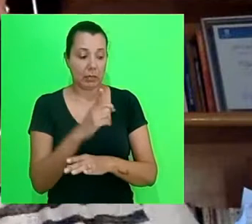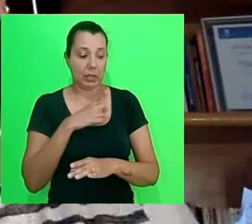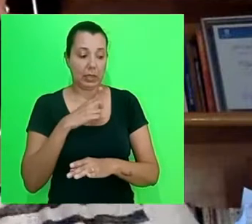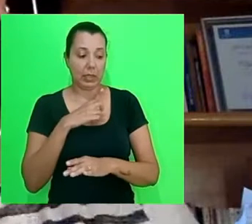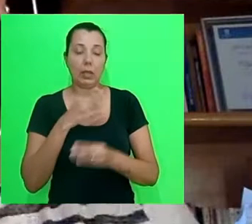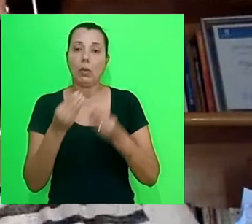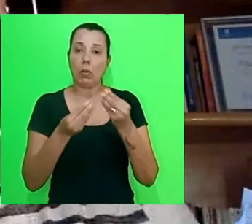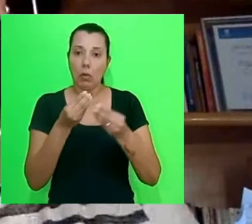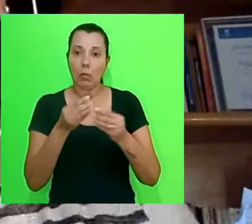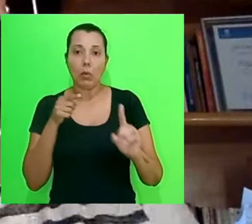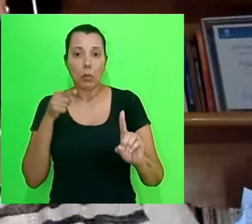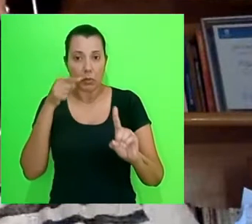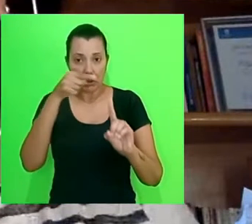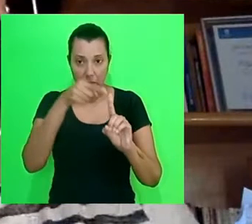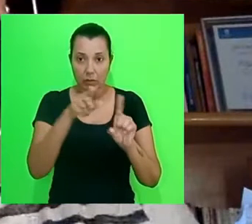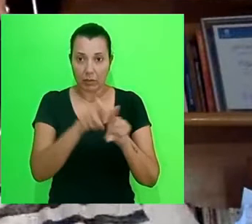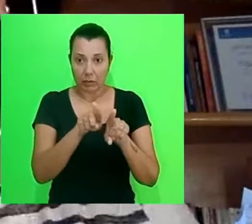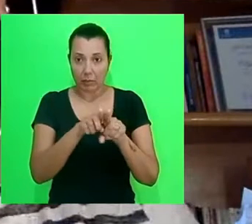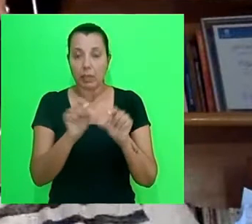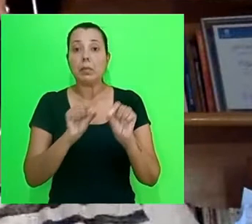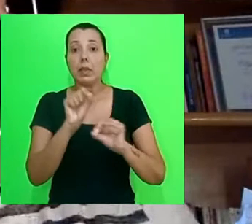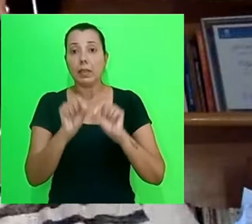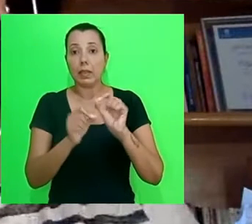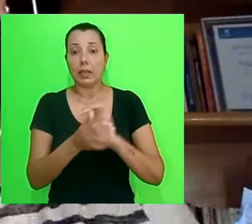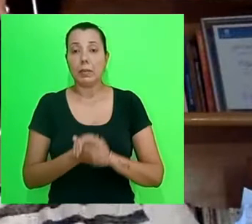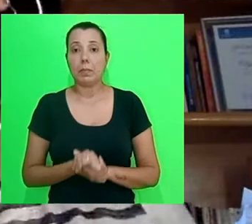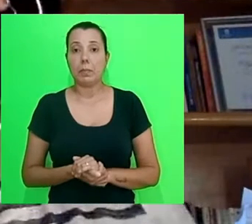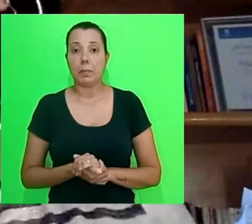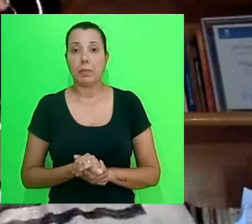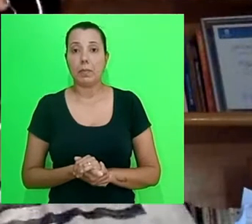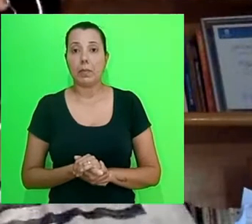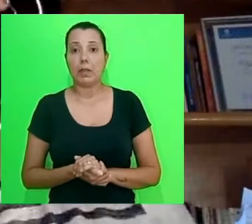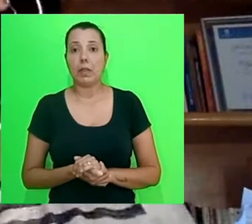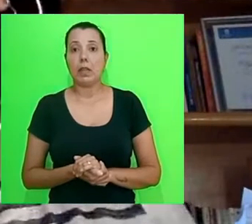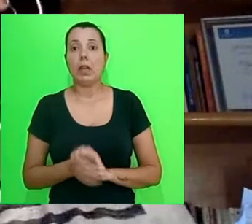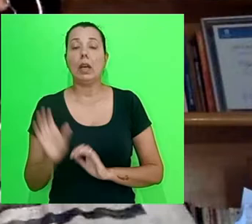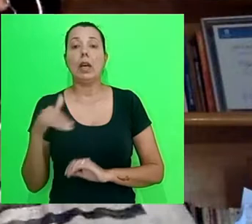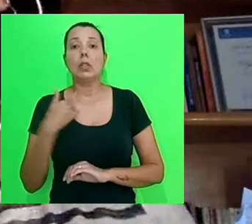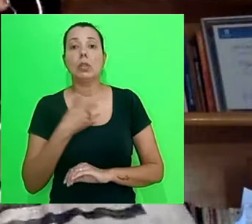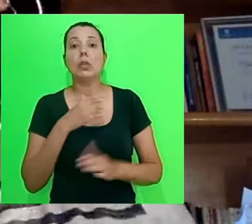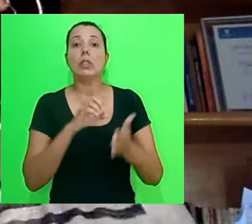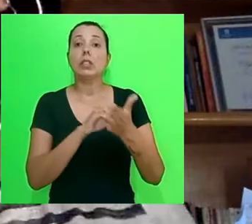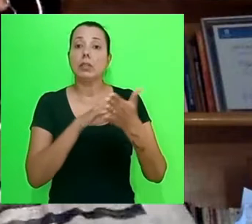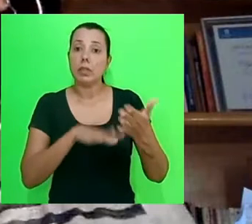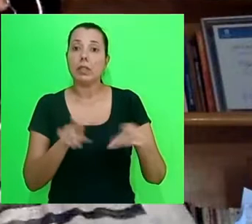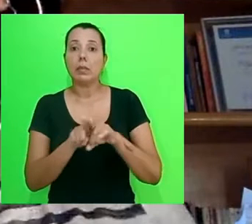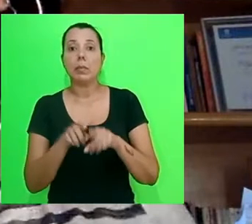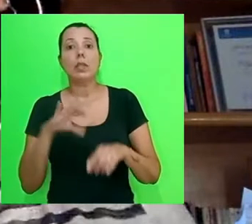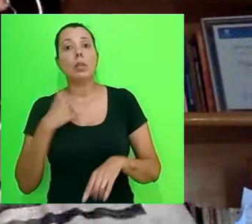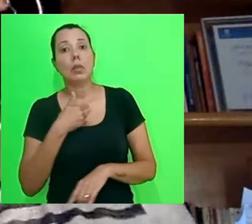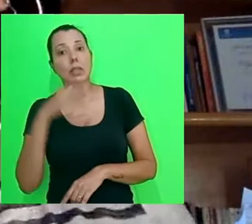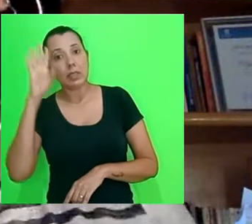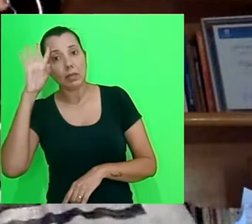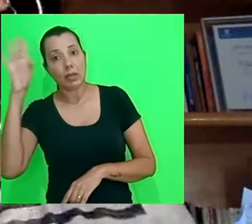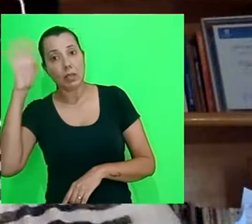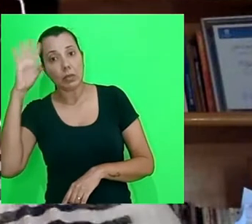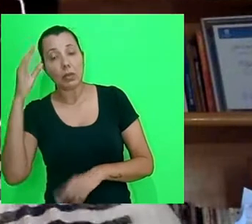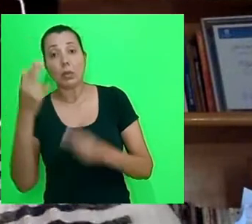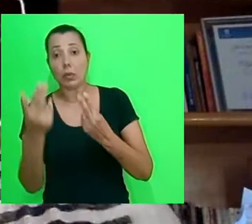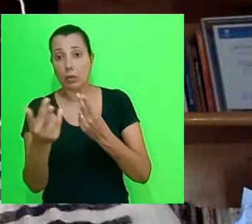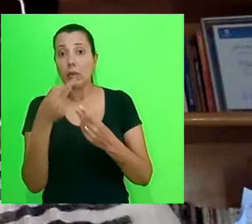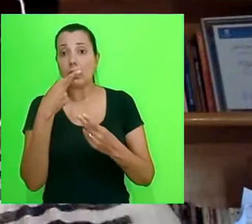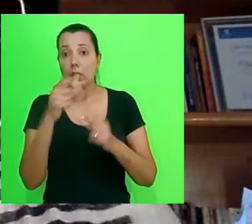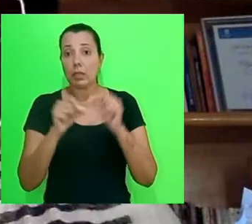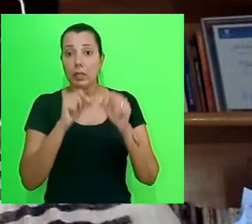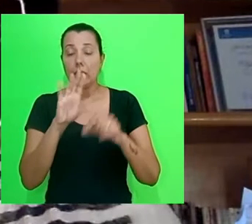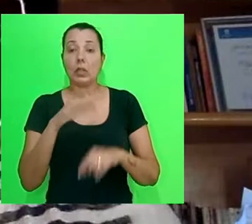fundo central para a análise que nós vamos fazer, mas que não pode perder de vista, por exemplo, que nós vivemos um momento